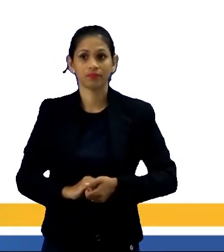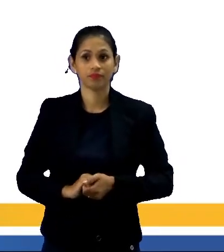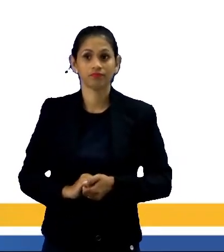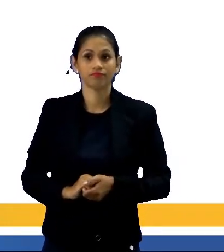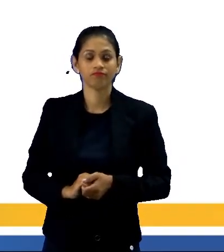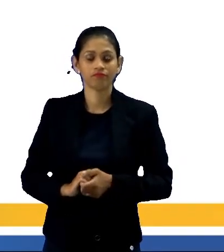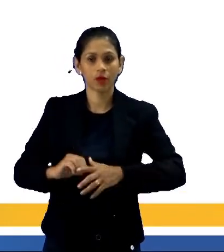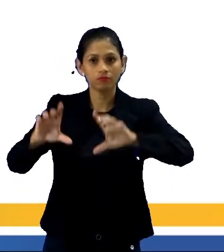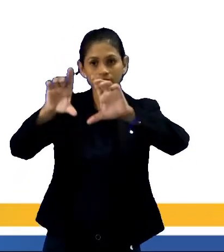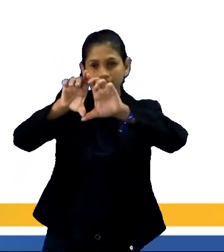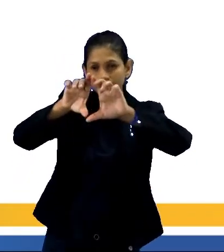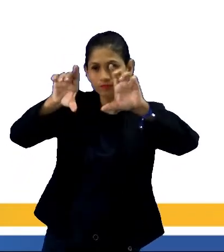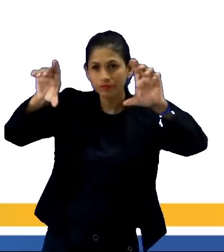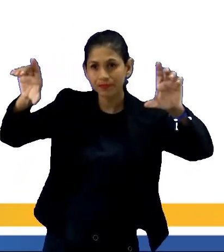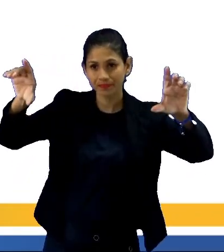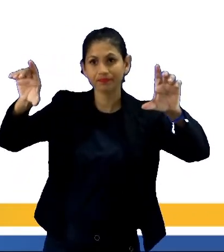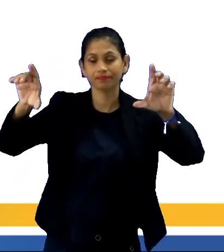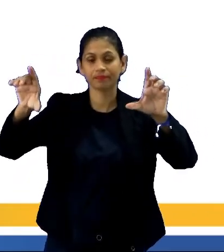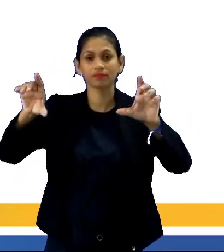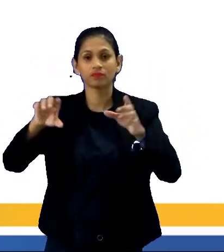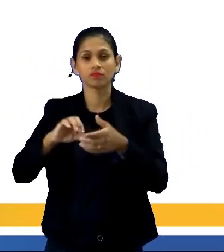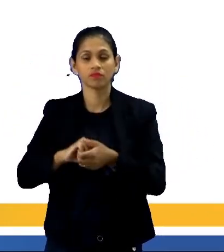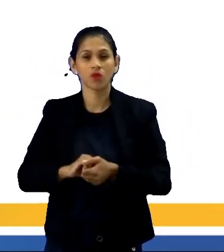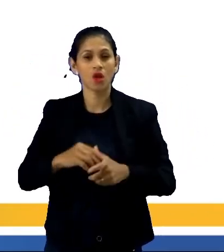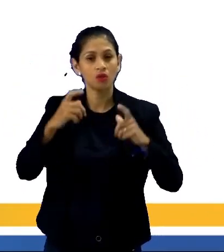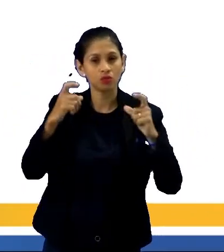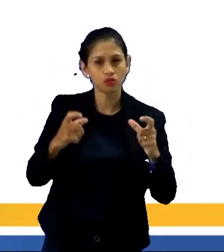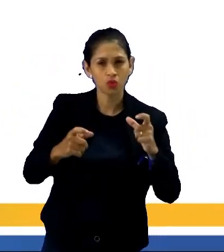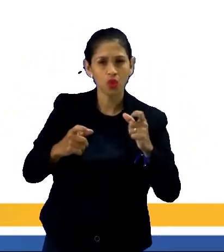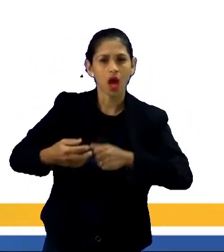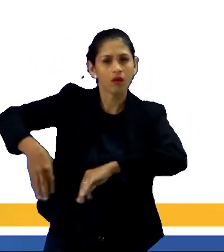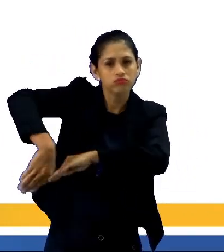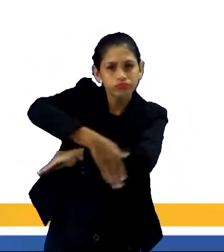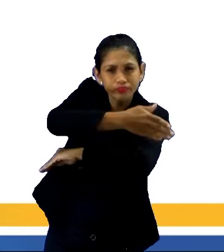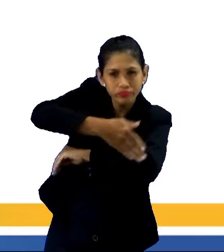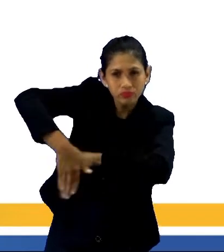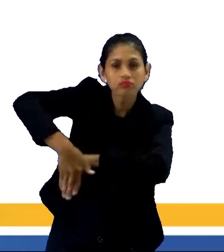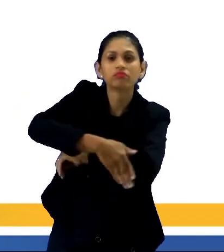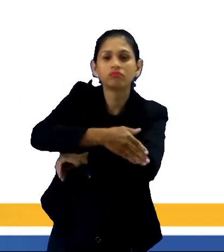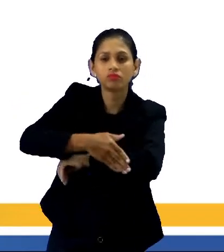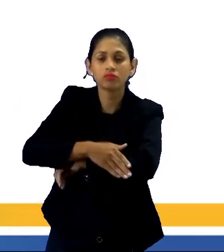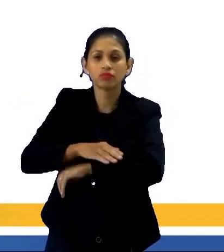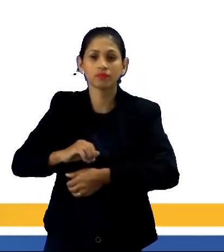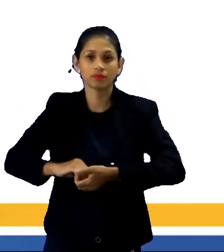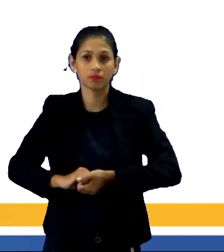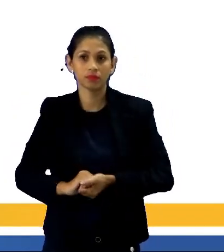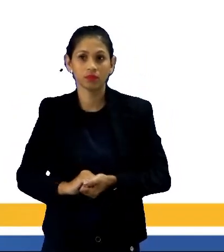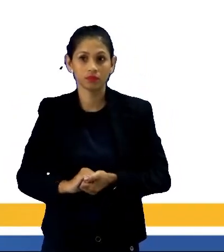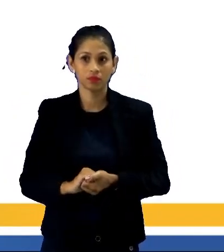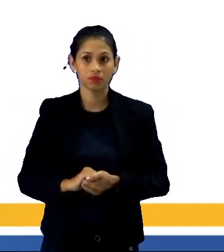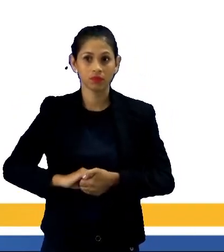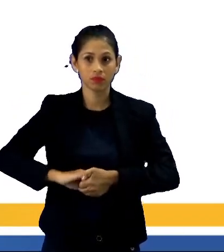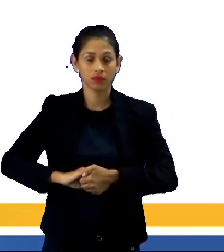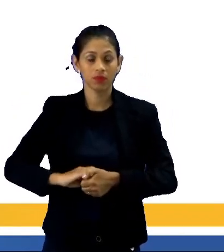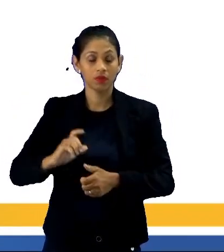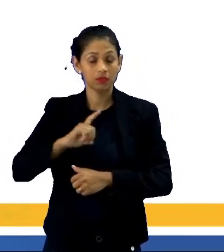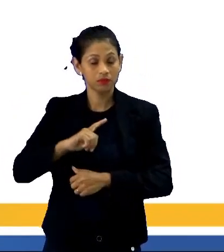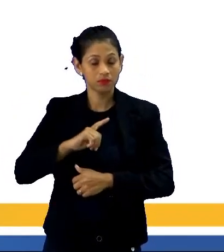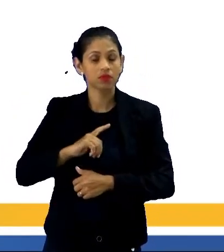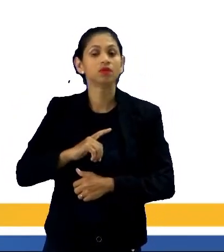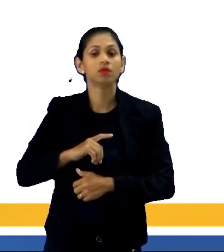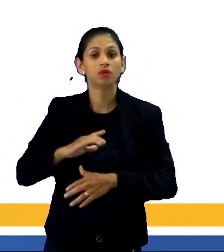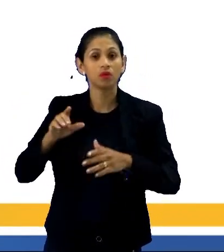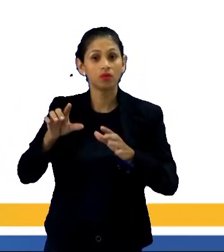geralmente fixado em locais de grande movimento ou em terrenos baldios, tem o tamanho